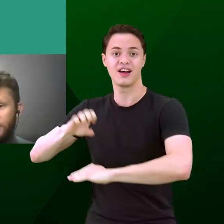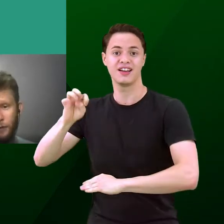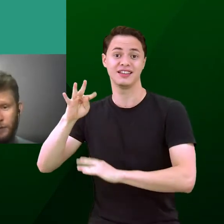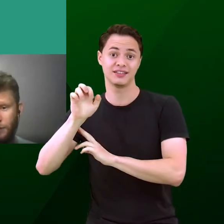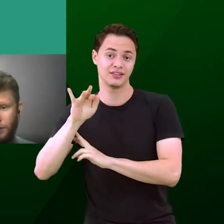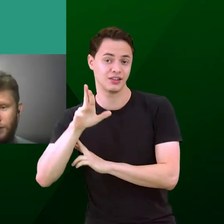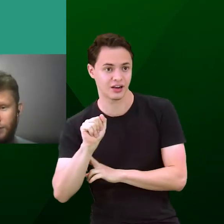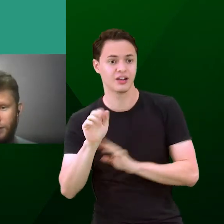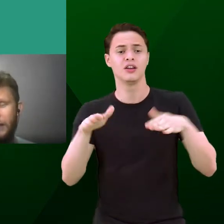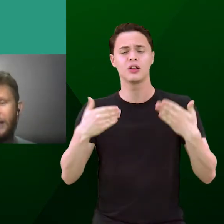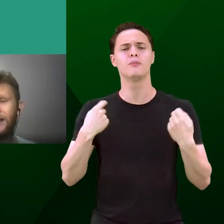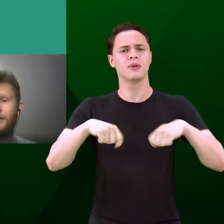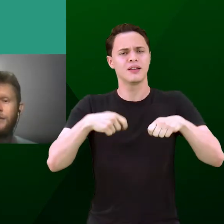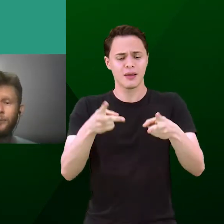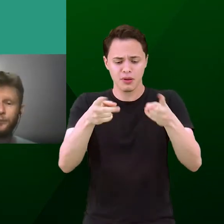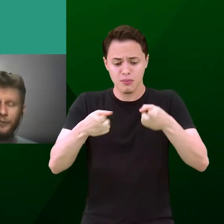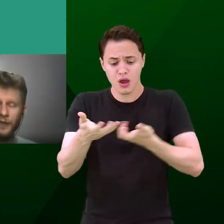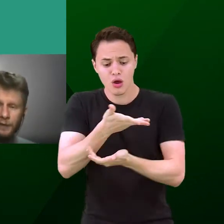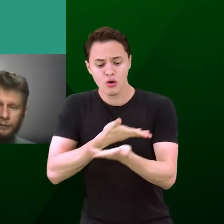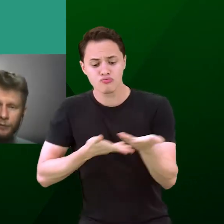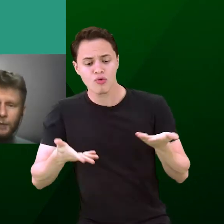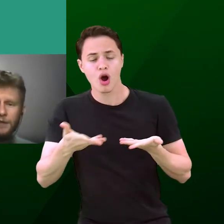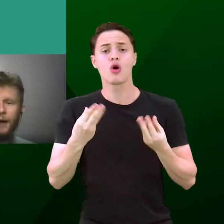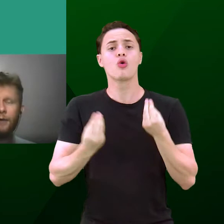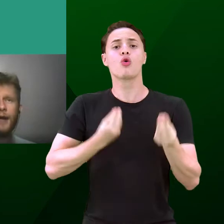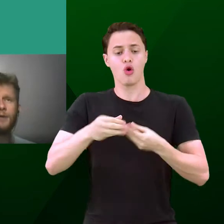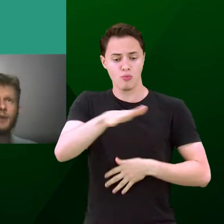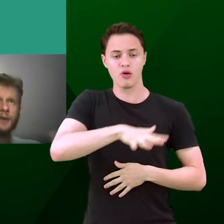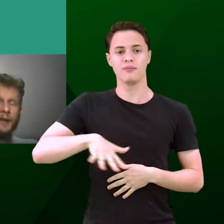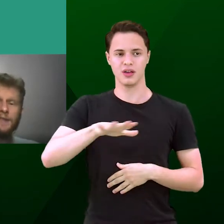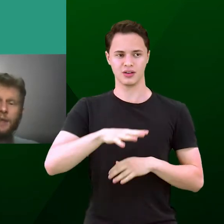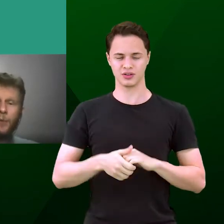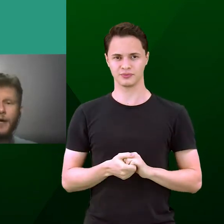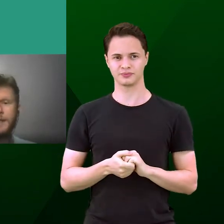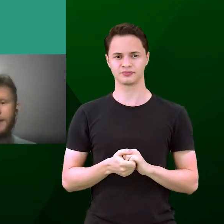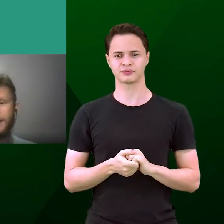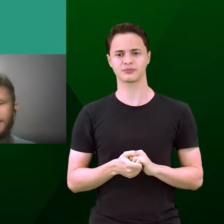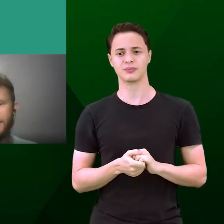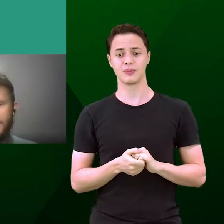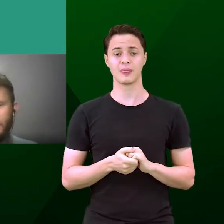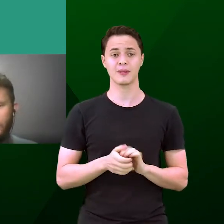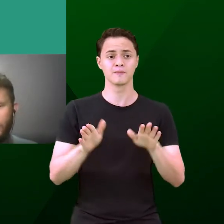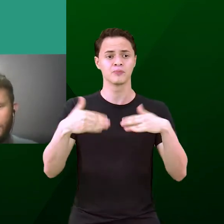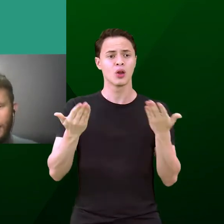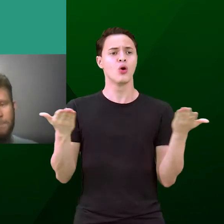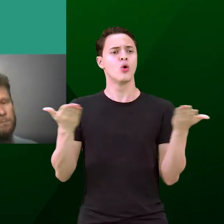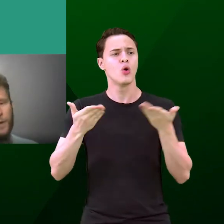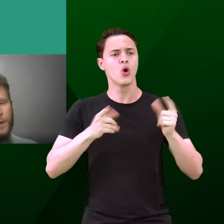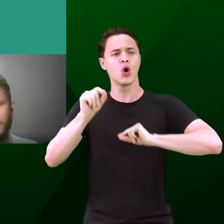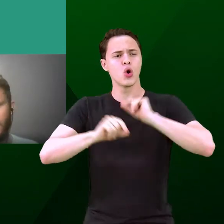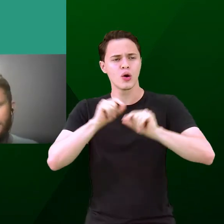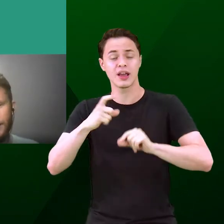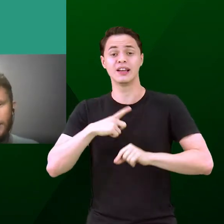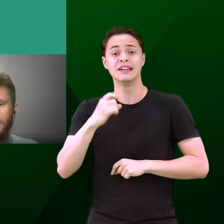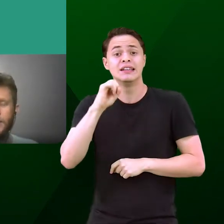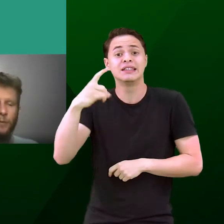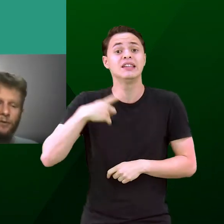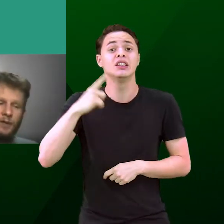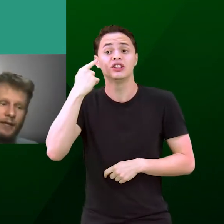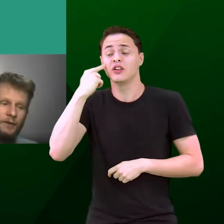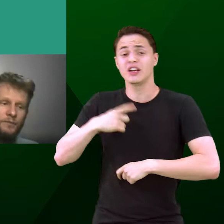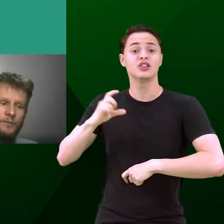basicamente todos os esportes, né? Então tu ter uma capacidade de aguentar, de resistir a determinado